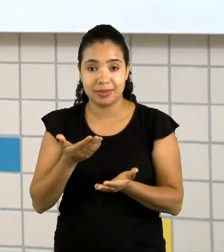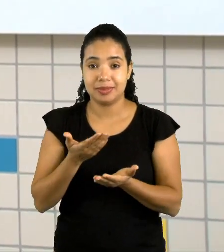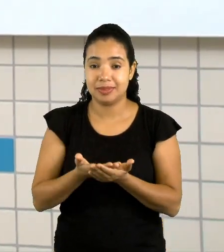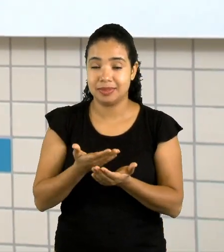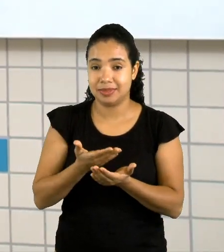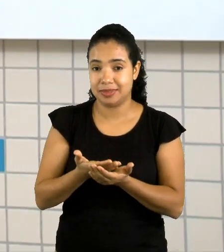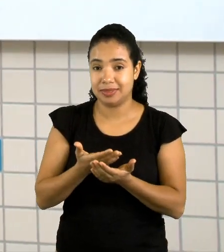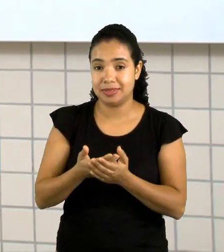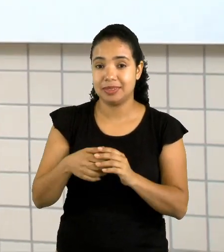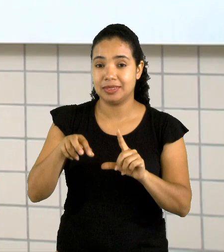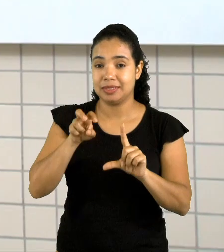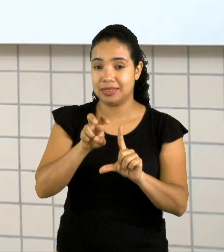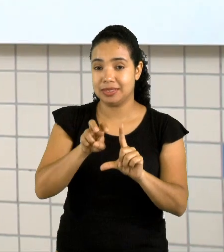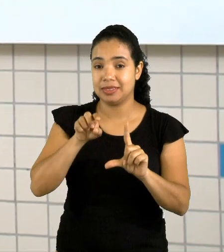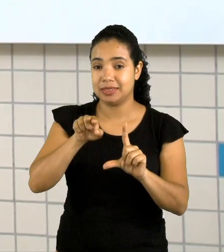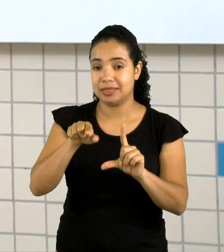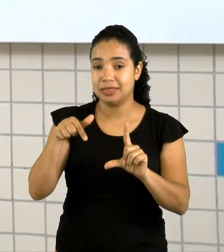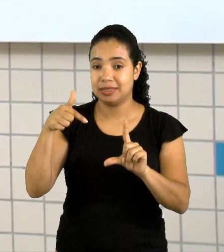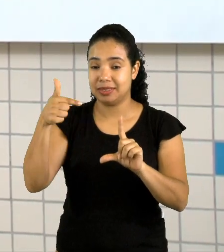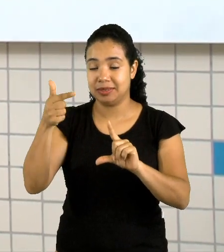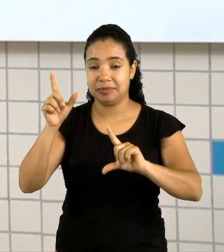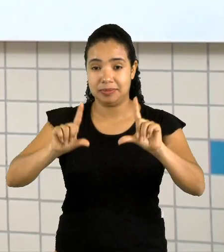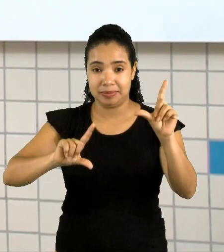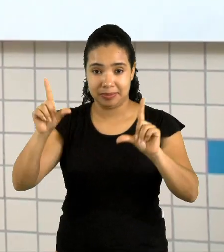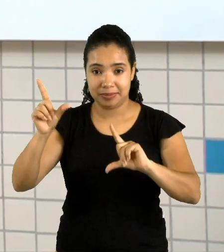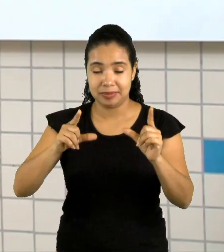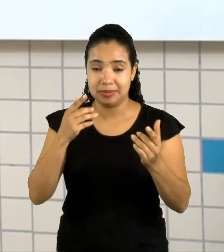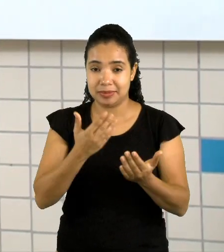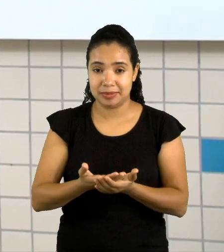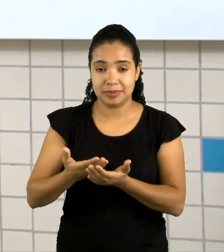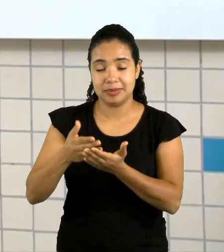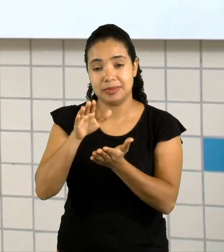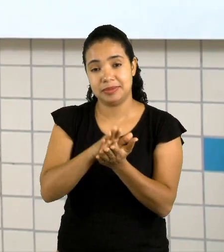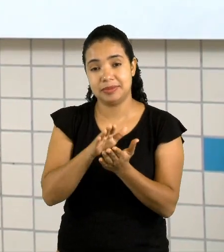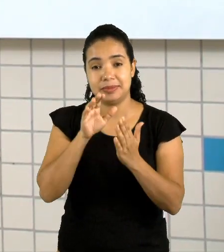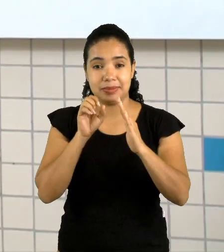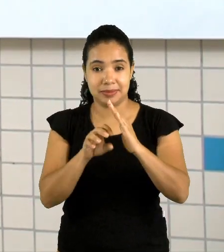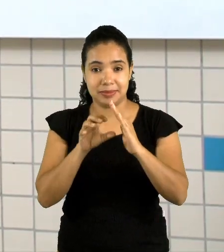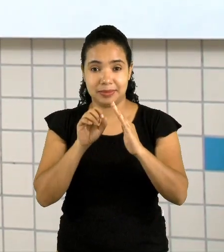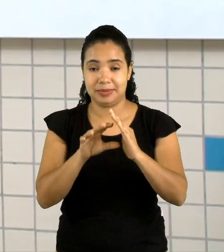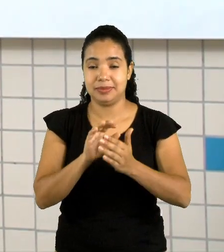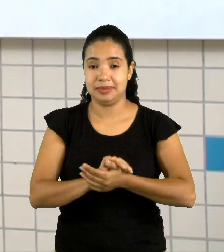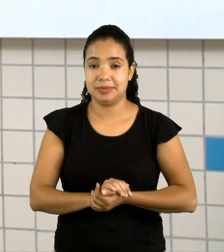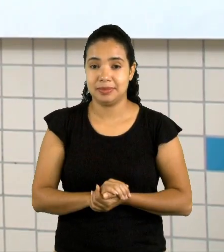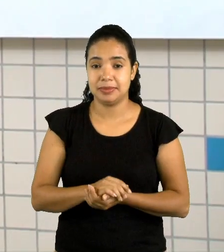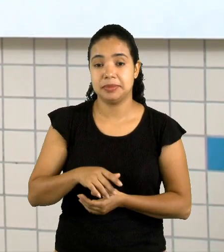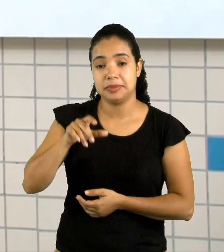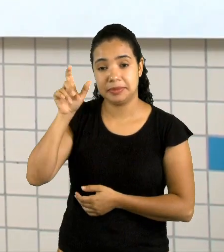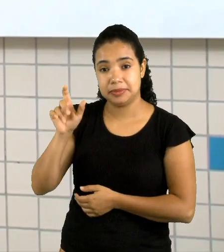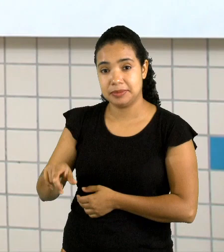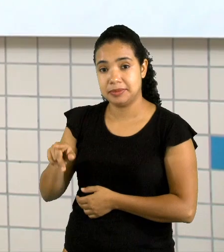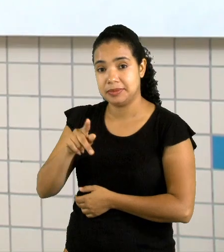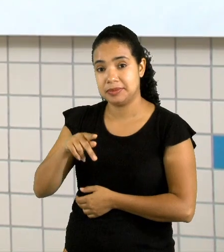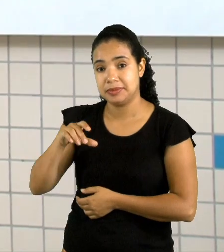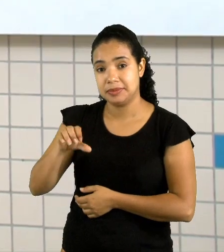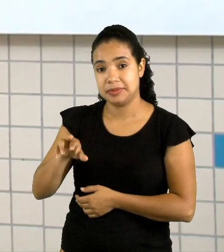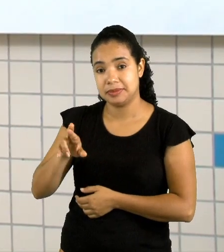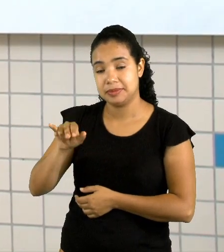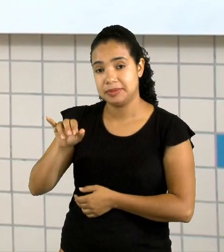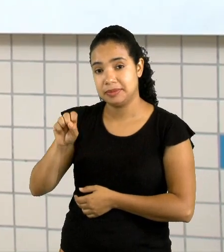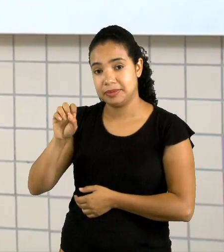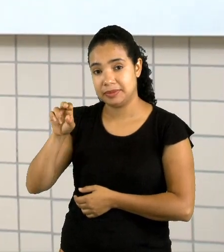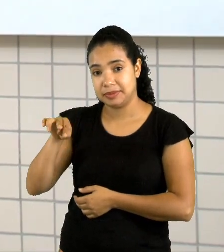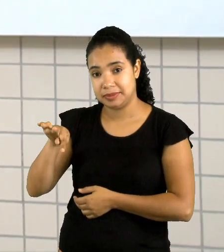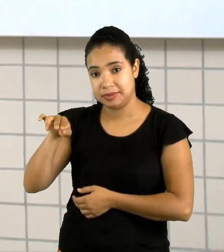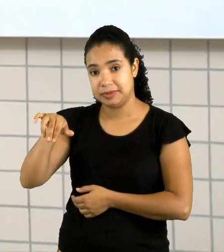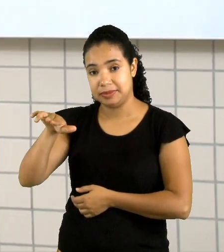canal 5.2 de estudo do Palmas Home School. Sou a professora Cristina Rodrigues, da Rede Municipal